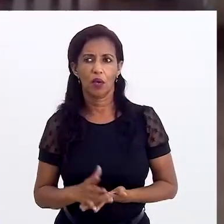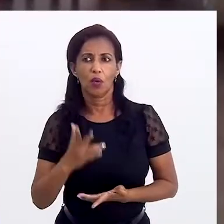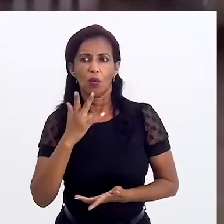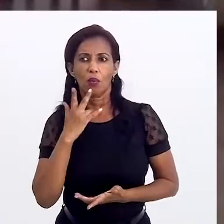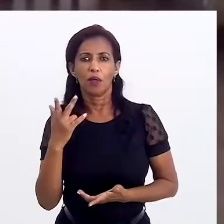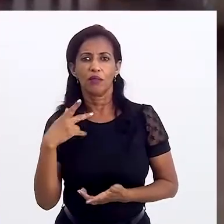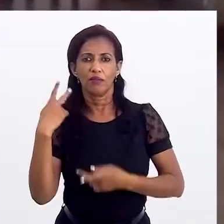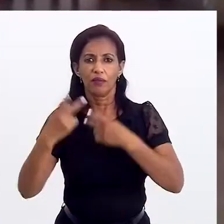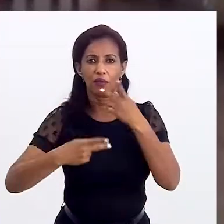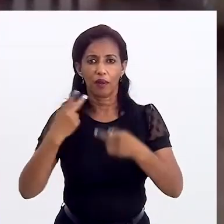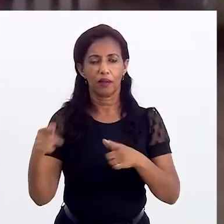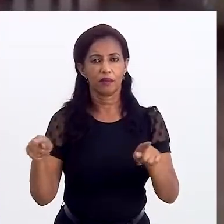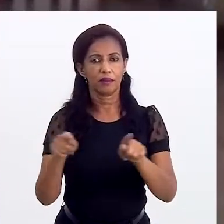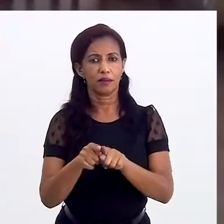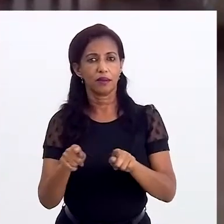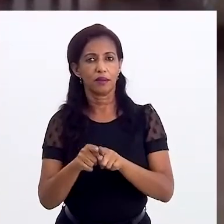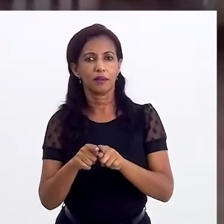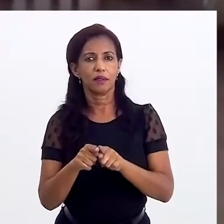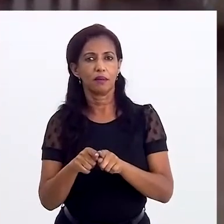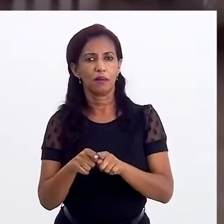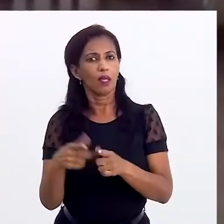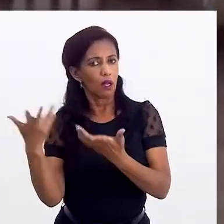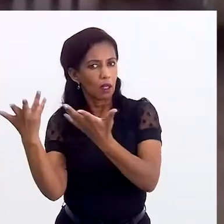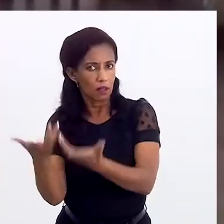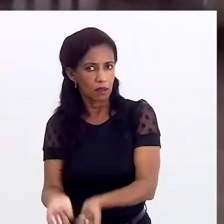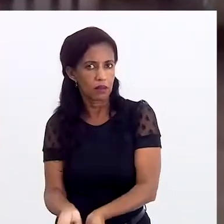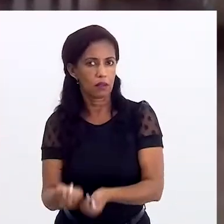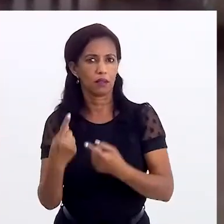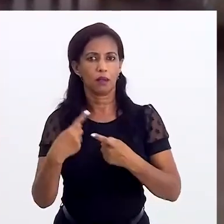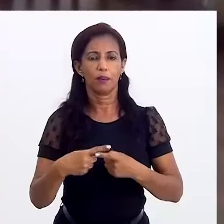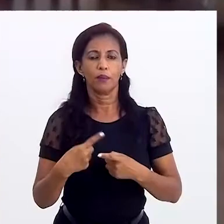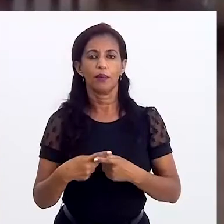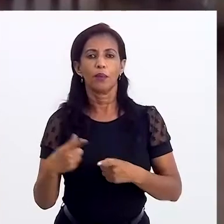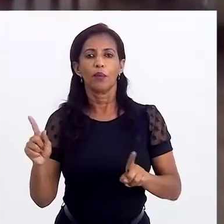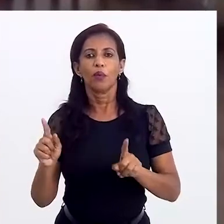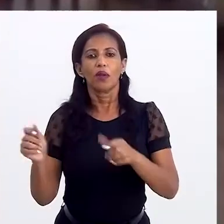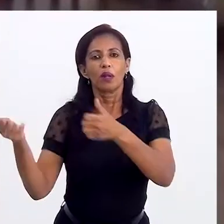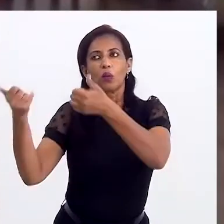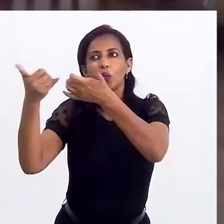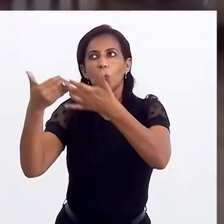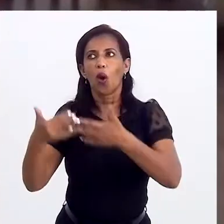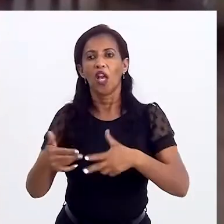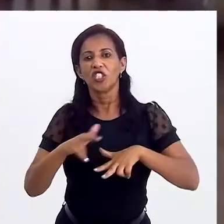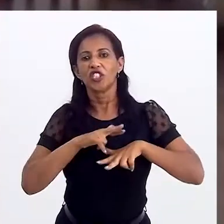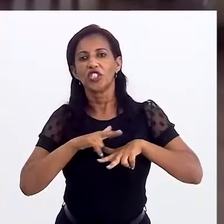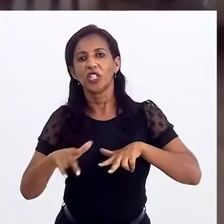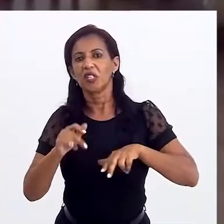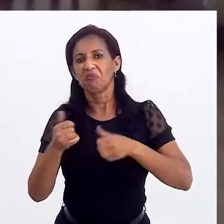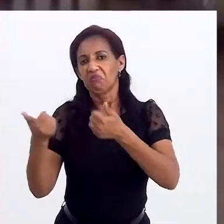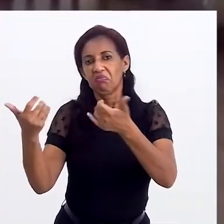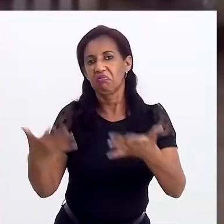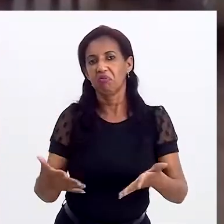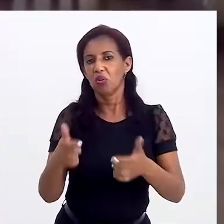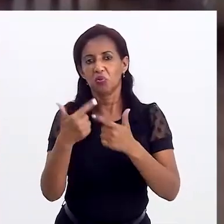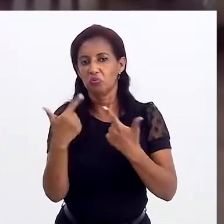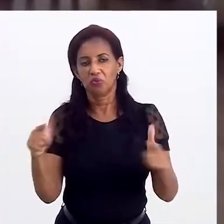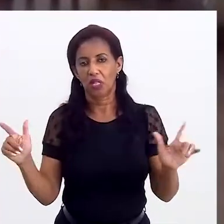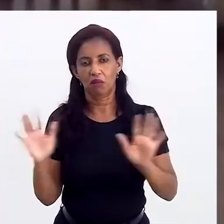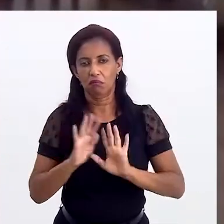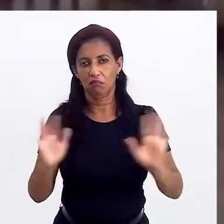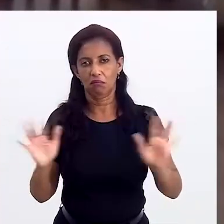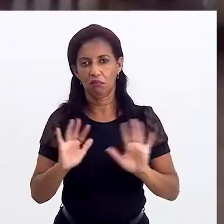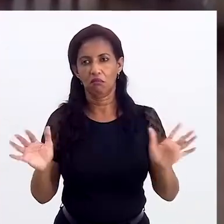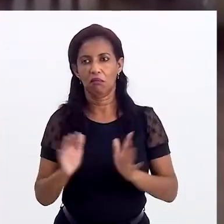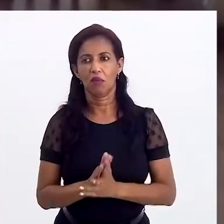fala... também ela é muito bem aceita porque ela não define gênero. Né? Uma vez alguém me